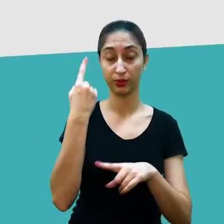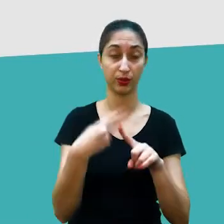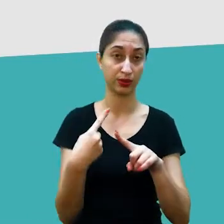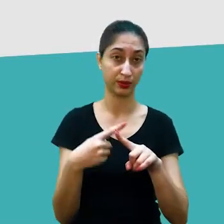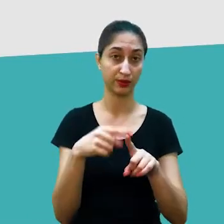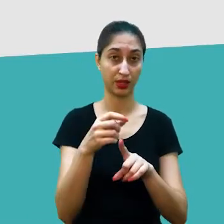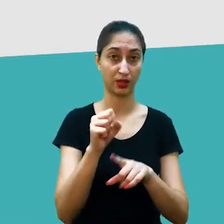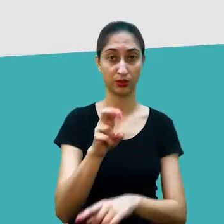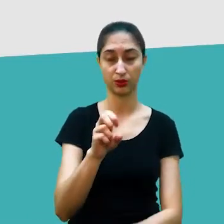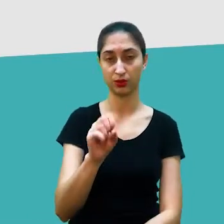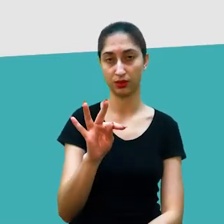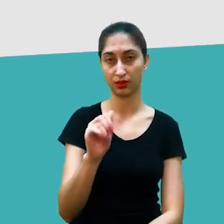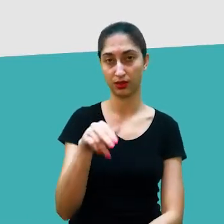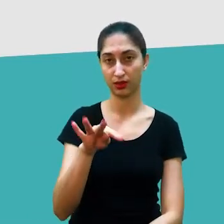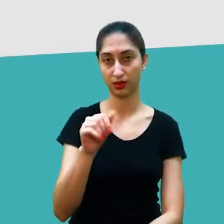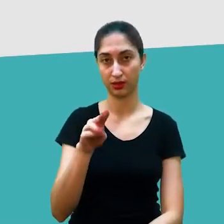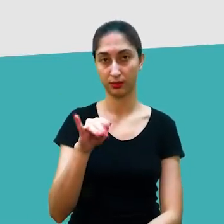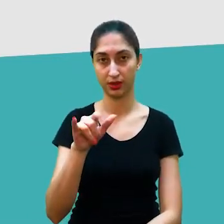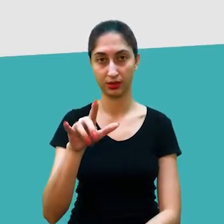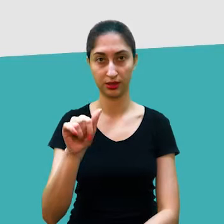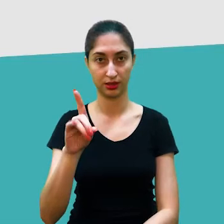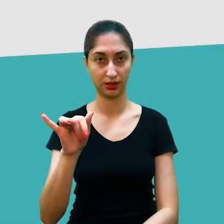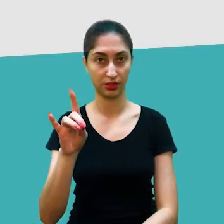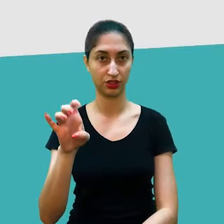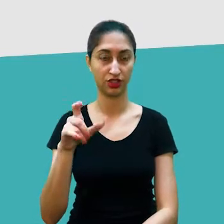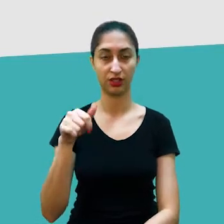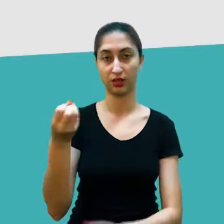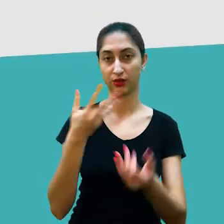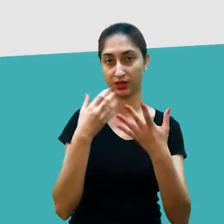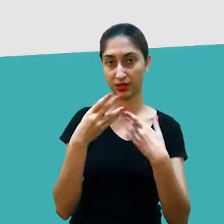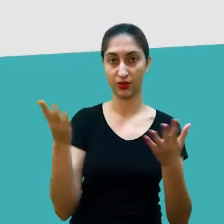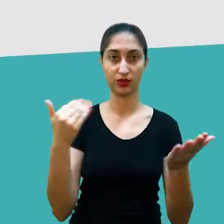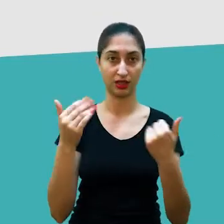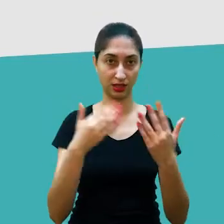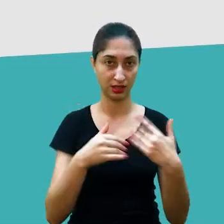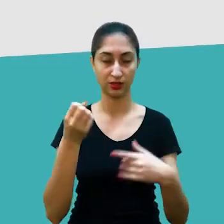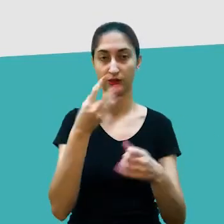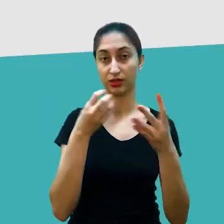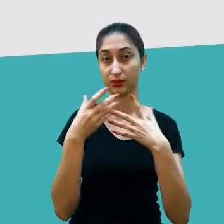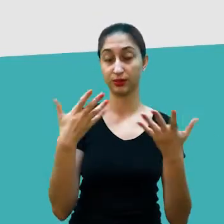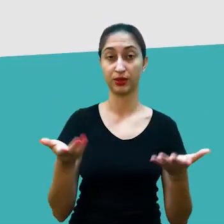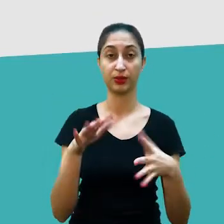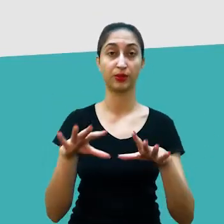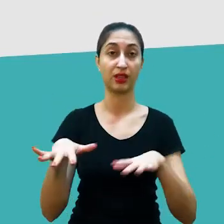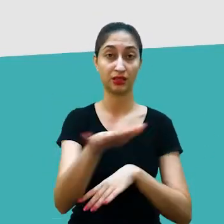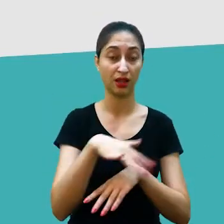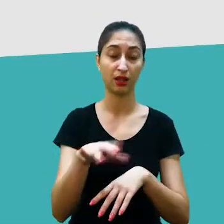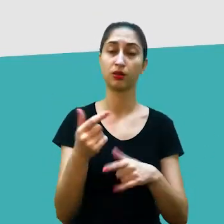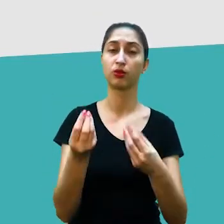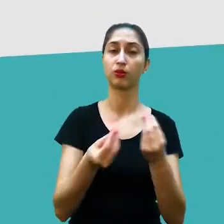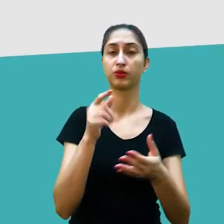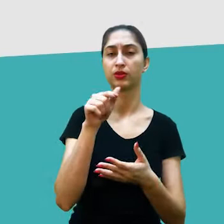a sustentabilidade por si é inovadora, né? Ela traz inovação. Então, dentro dessa cadeia toda, como que